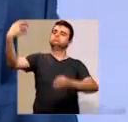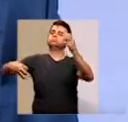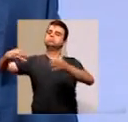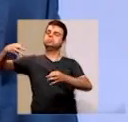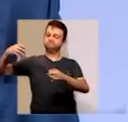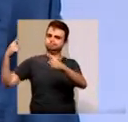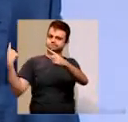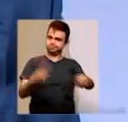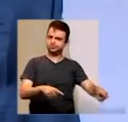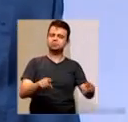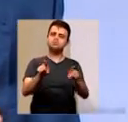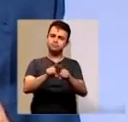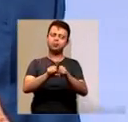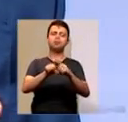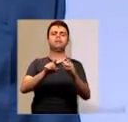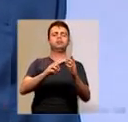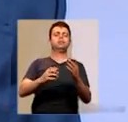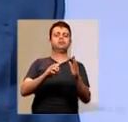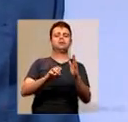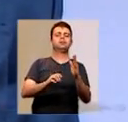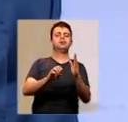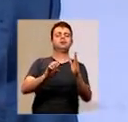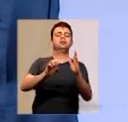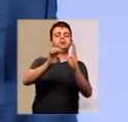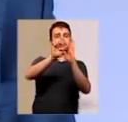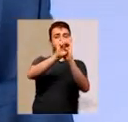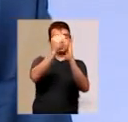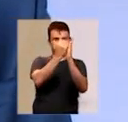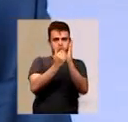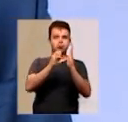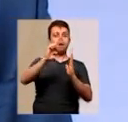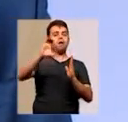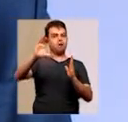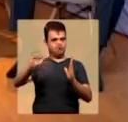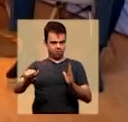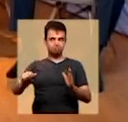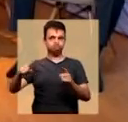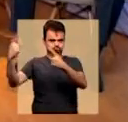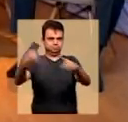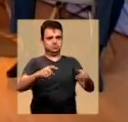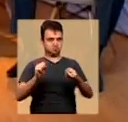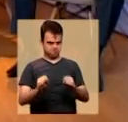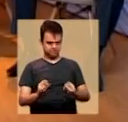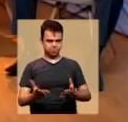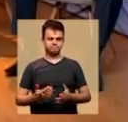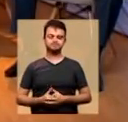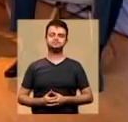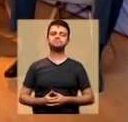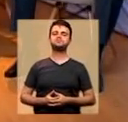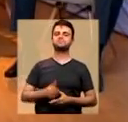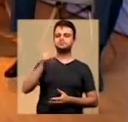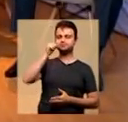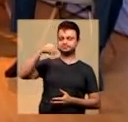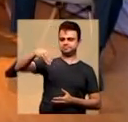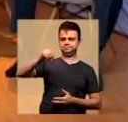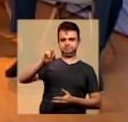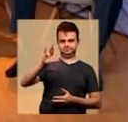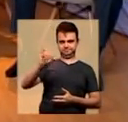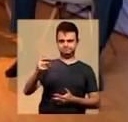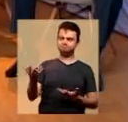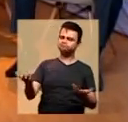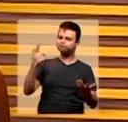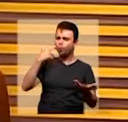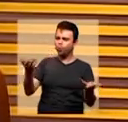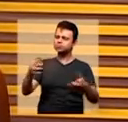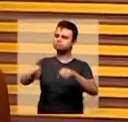da Criança e Adolescente e civilmente, caso haja algum dano no filho. Márcia, quando a gente fala de mudanças no trânsito, a gente pensa muito nos